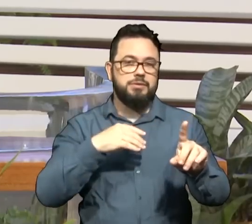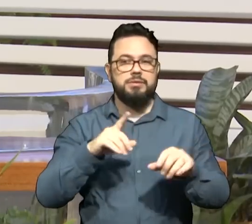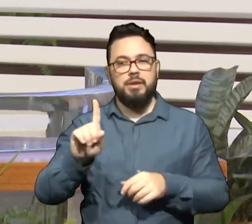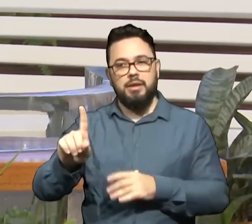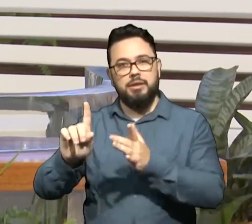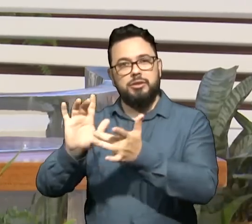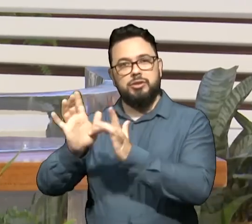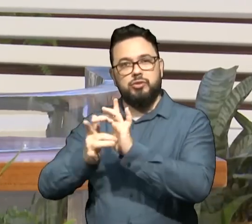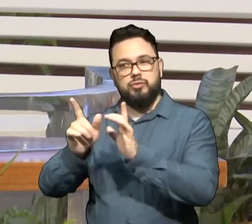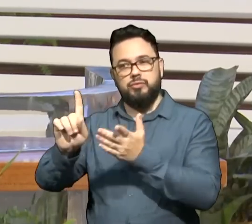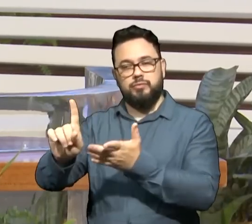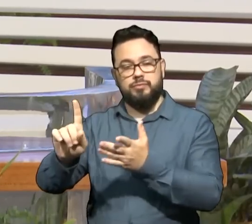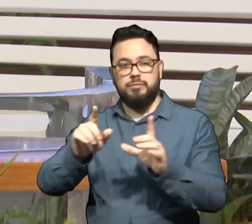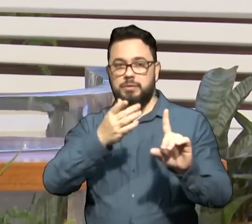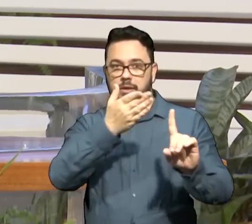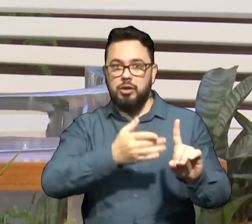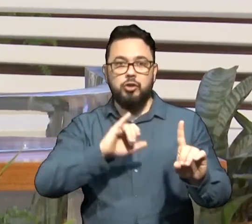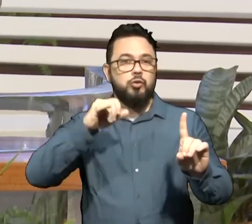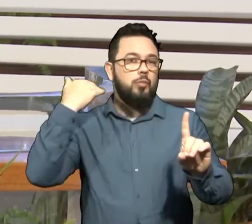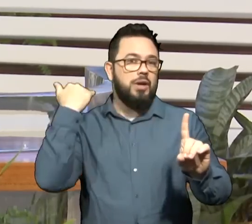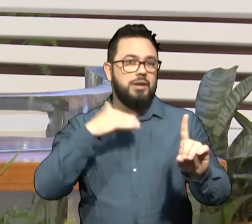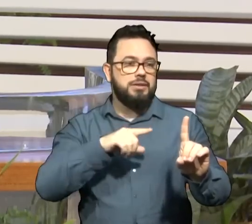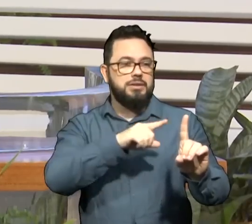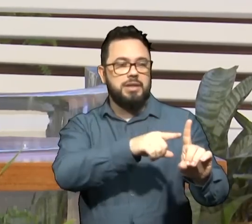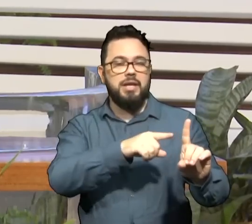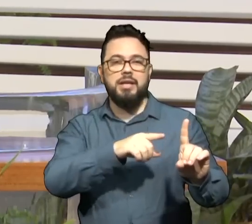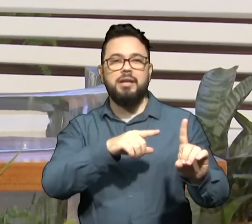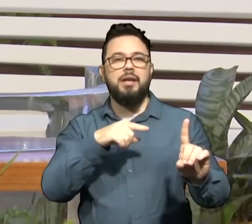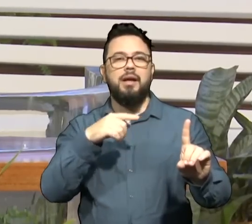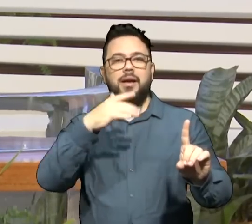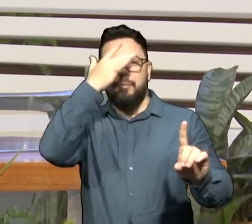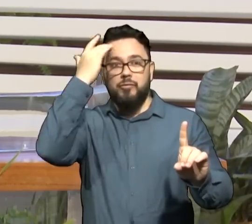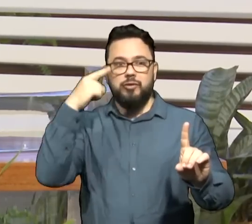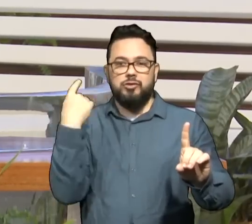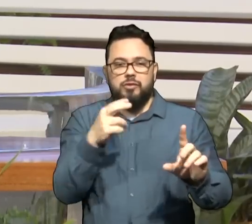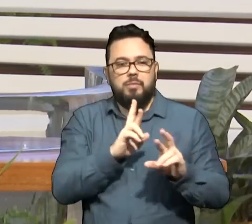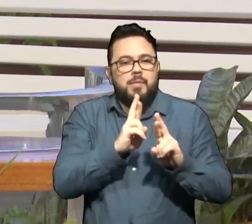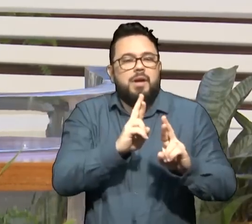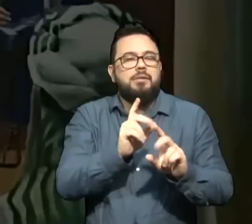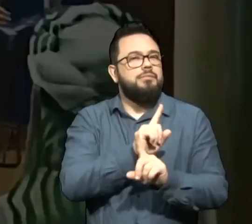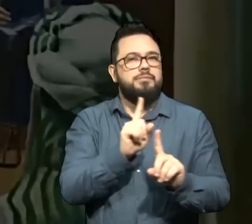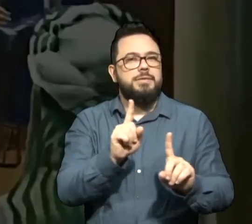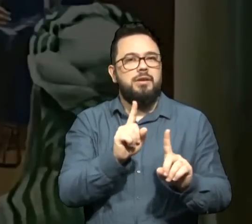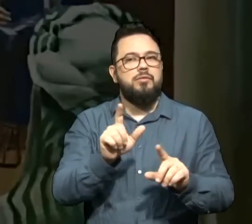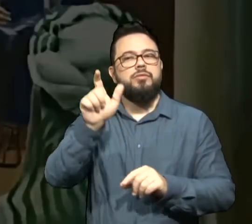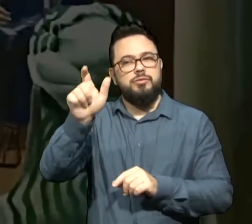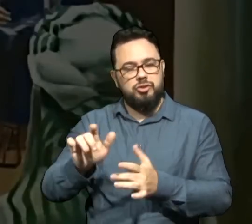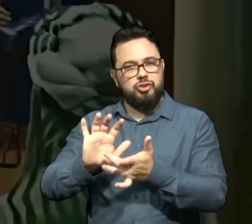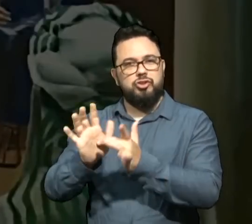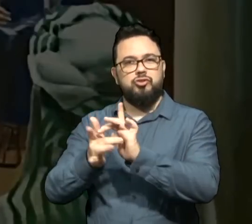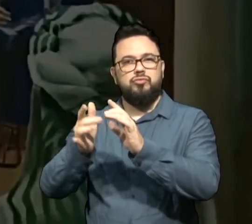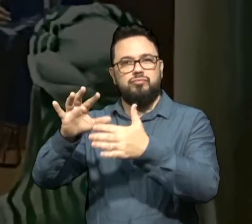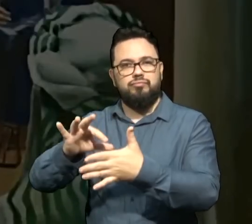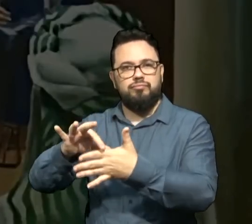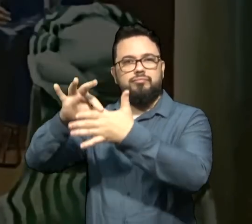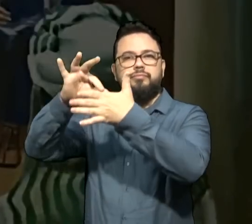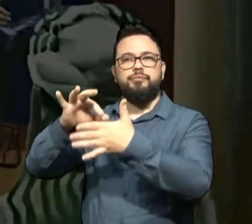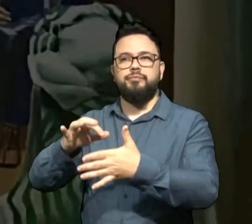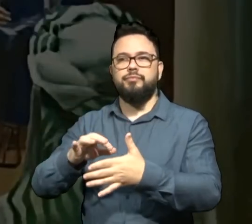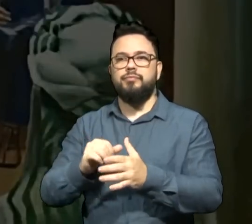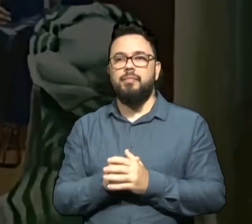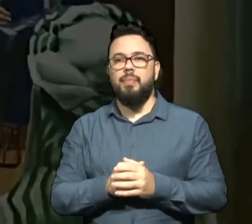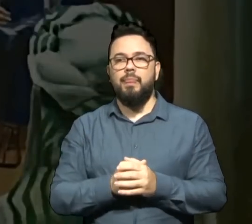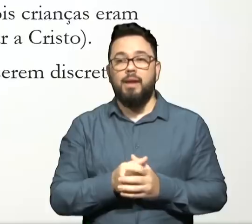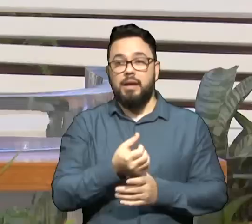era Messias João Batista Não era em pé de igualdade com Jesus e último lugar a perseguição da idolatria de